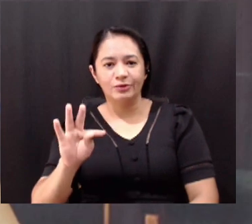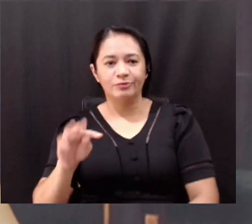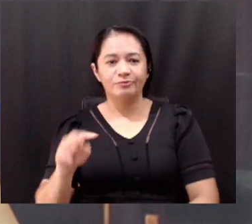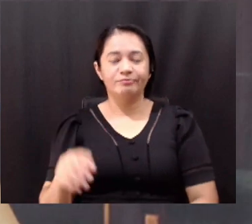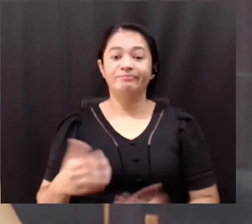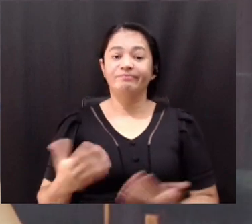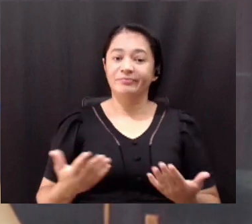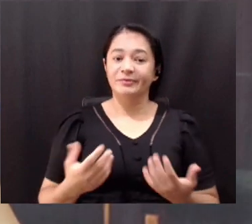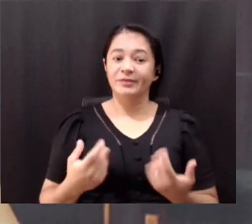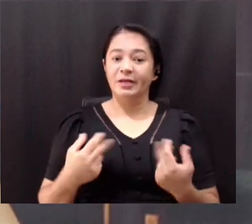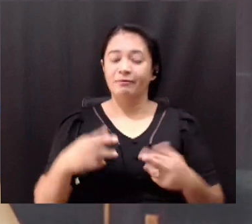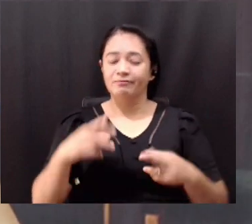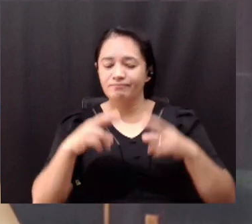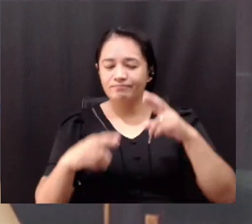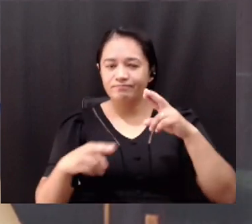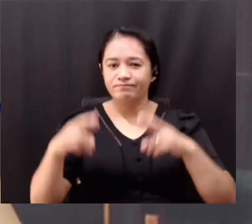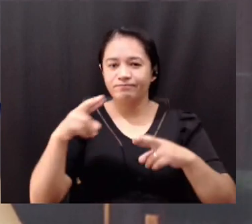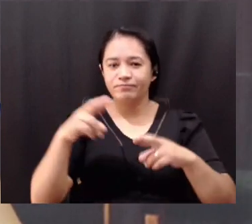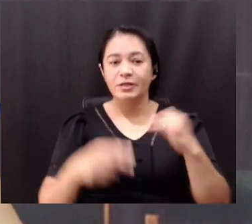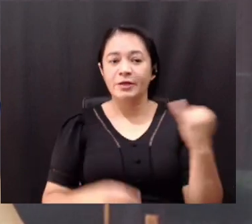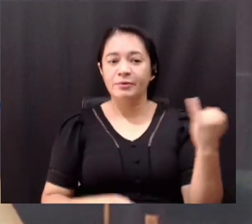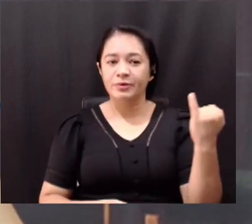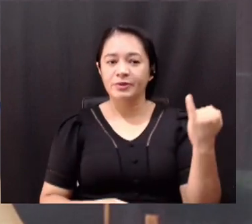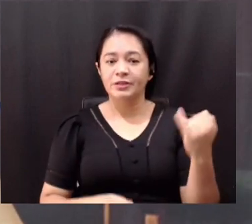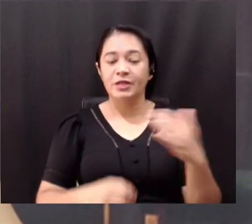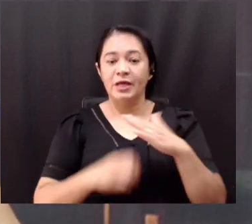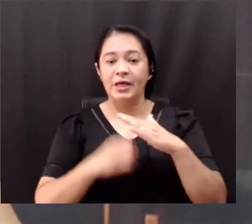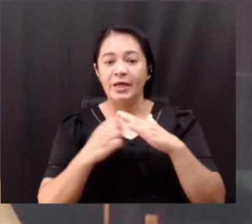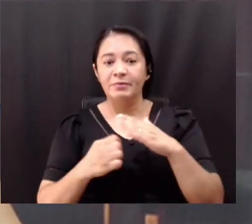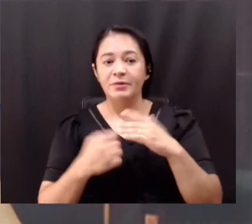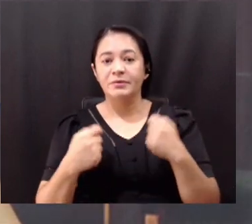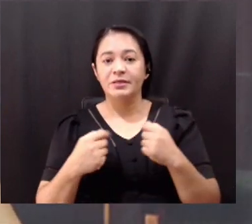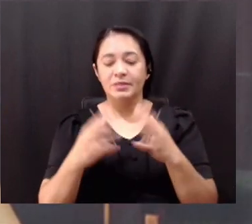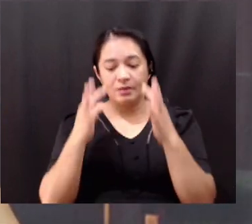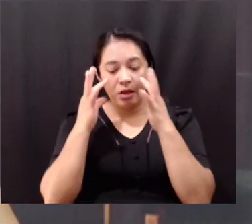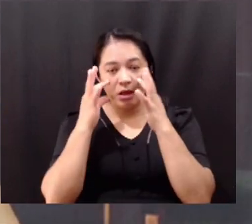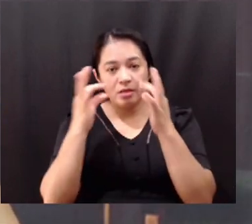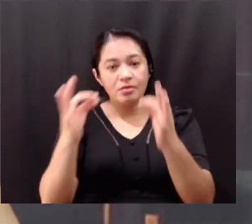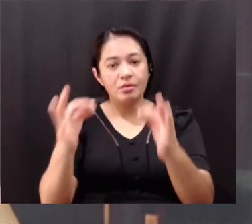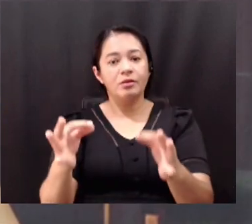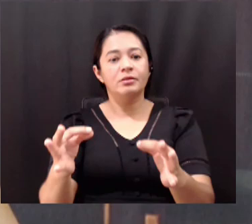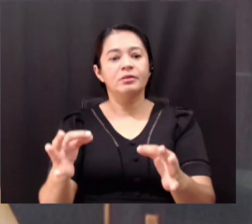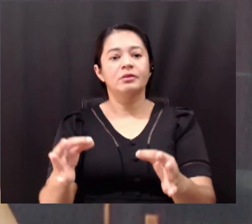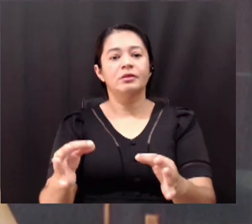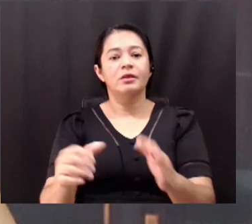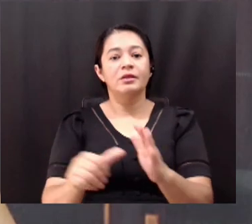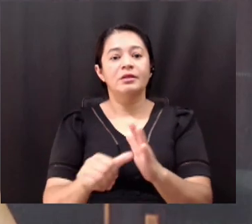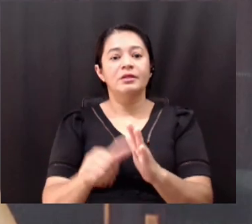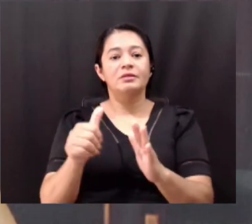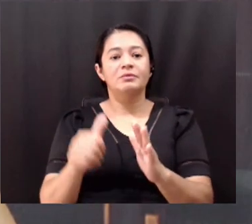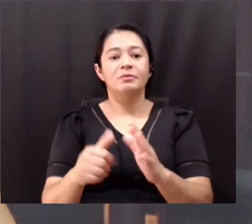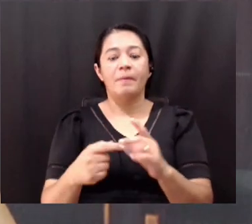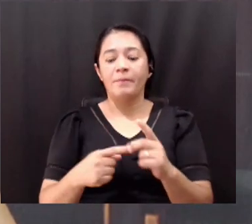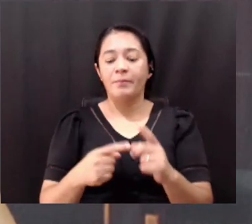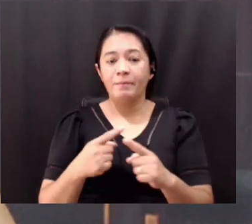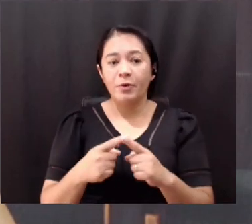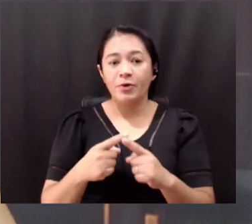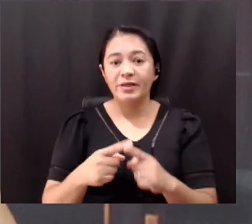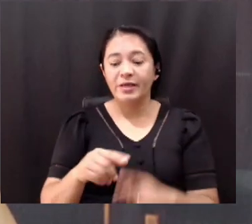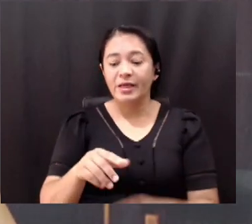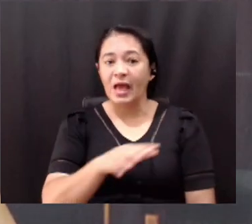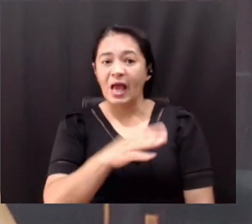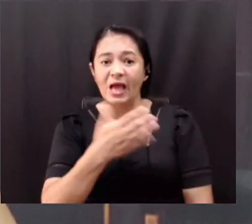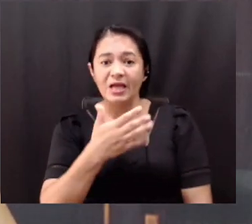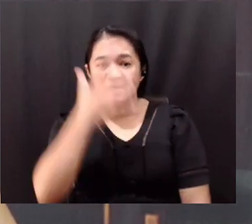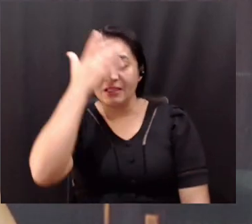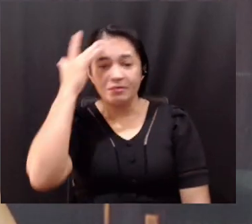precisa estar atenta aos primeiros sinais, porque, como a doutora disse, não é nem a pessoa, nem a própria pessoa sabe dizer e vai